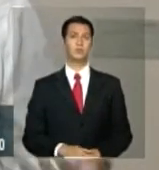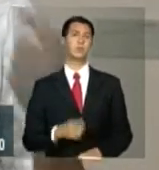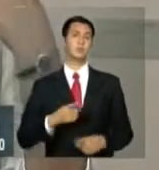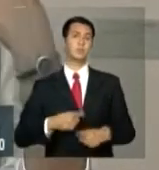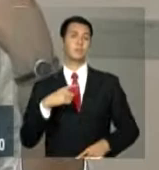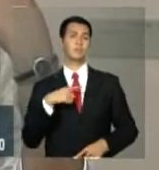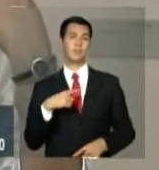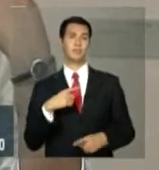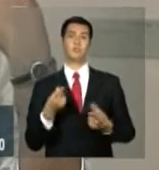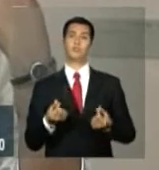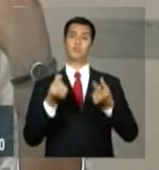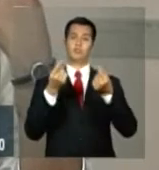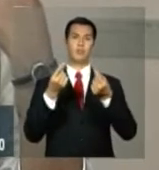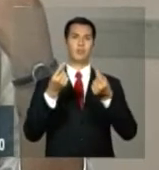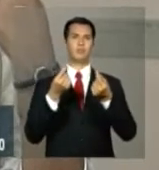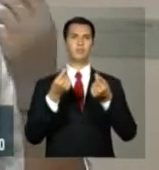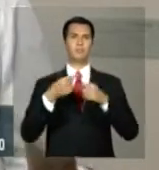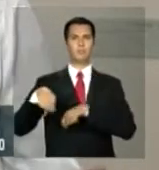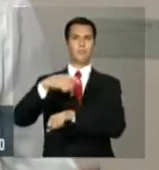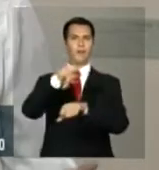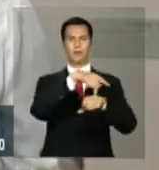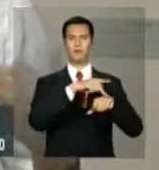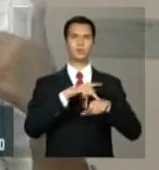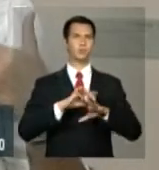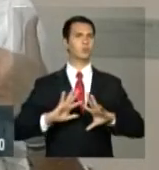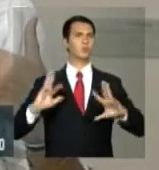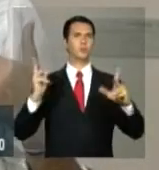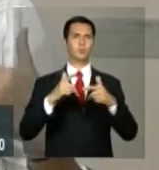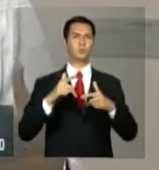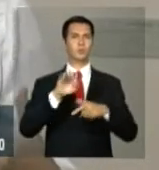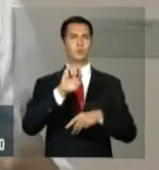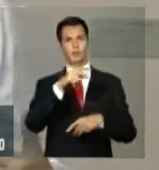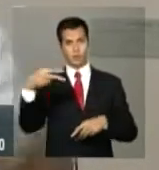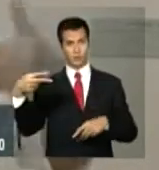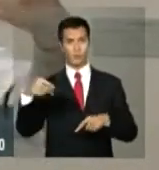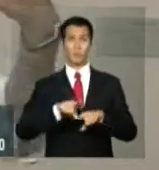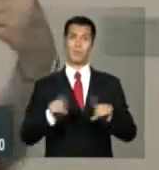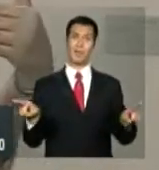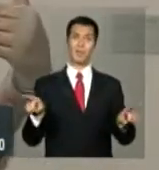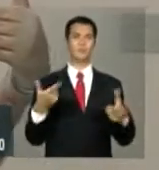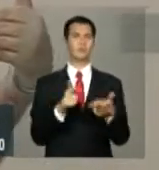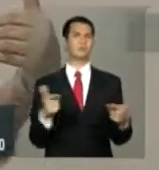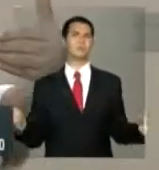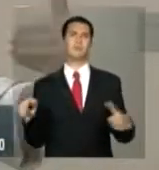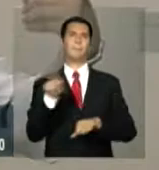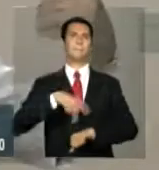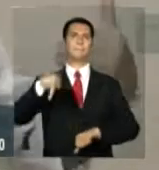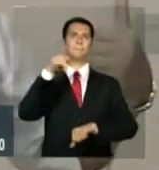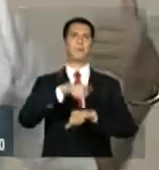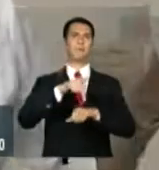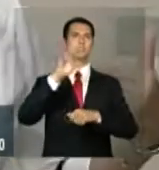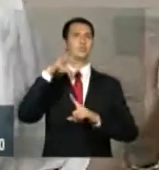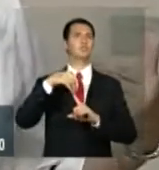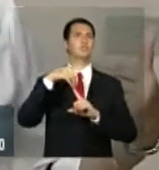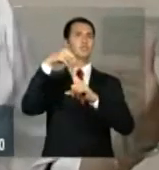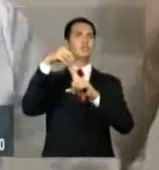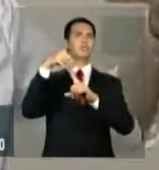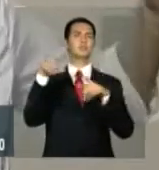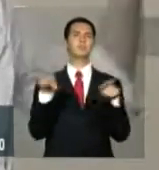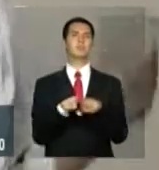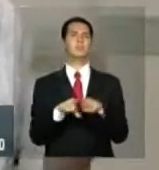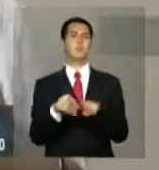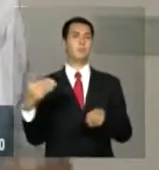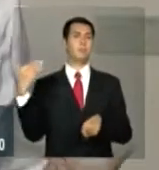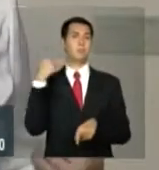monetária e não tem um Estado. Você tem uma união monetária, não tem um Estado e não tem um Banco Central